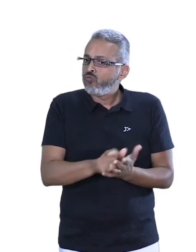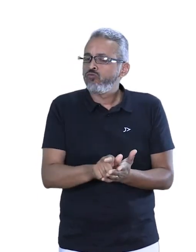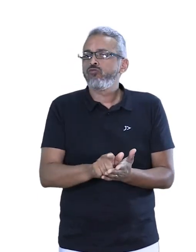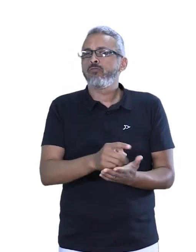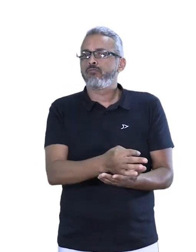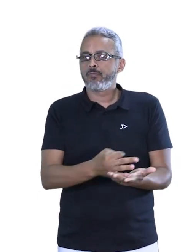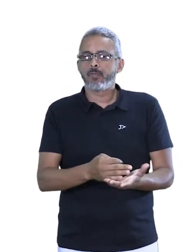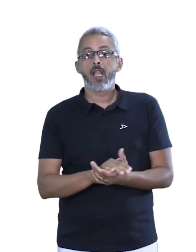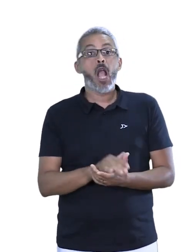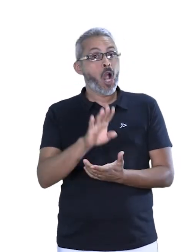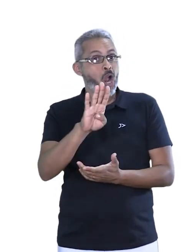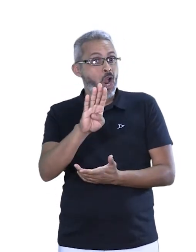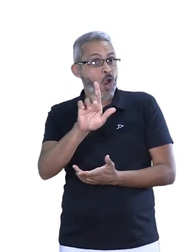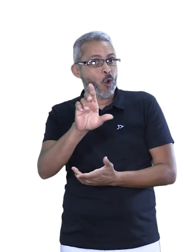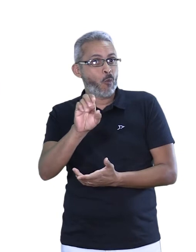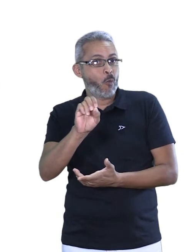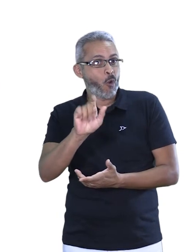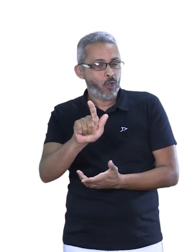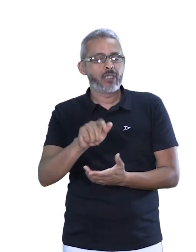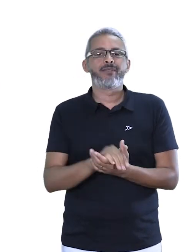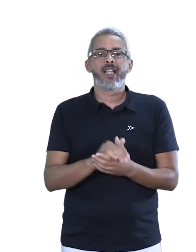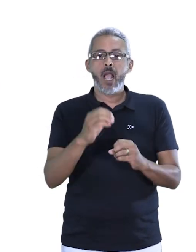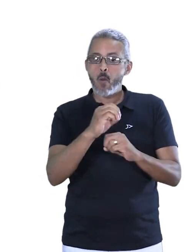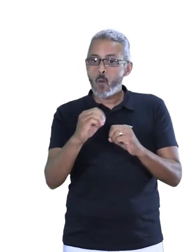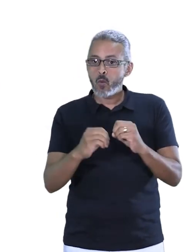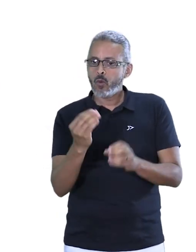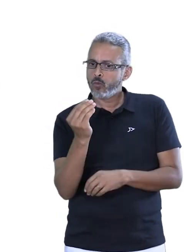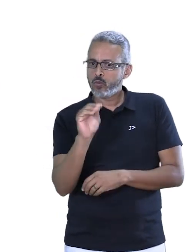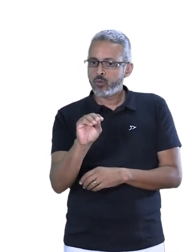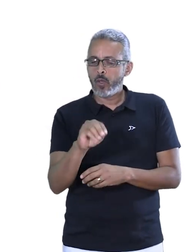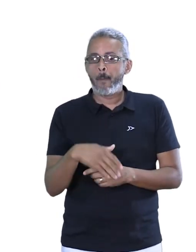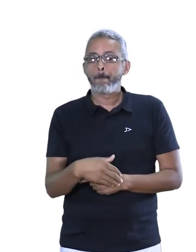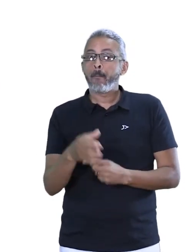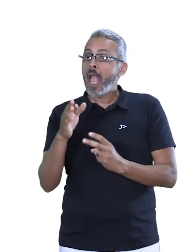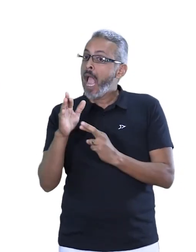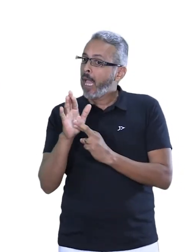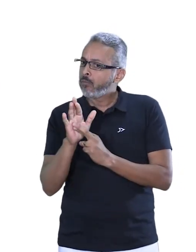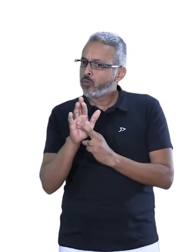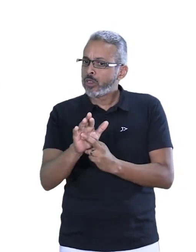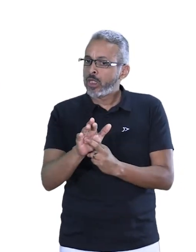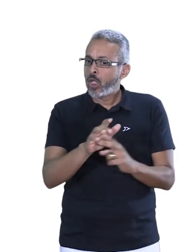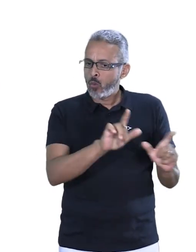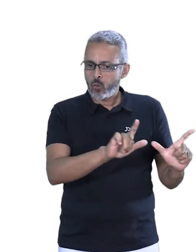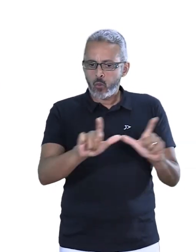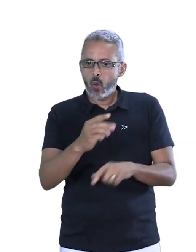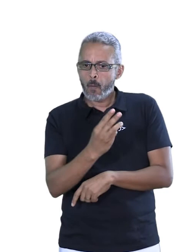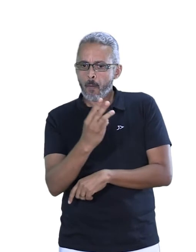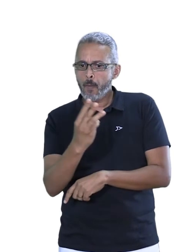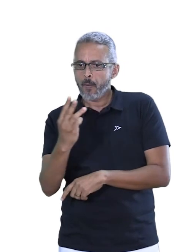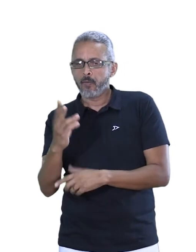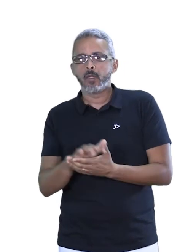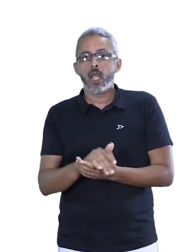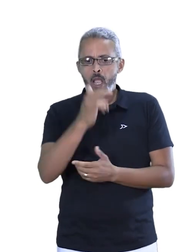gênero textual. O blog. Isso mesmo, representado por uma página da internet, na qual